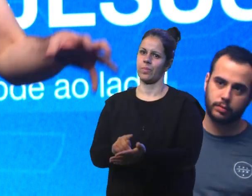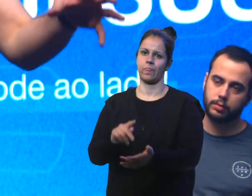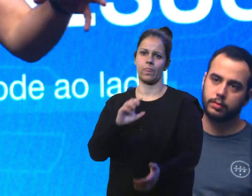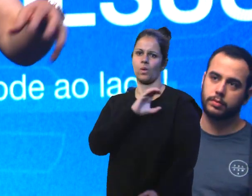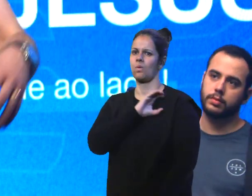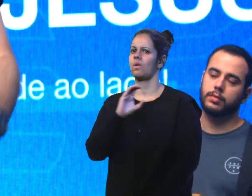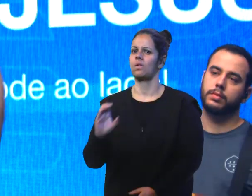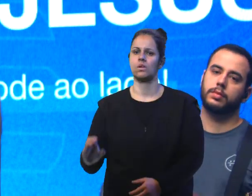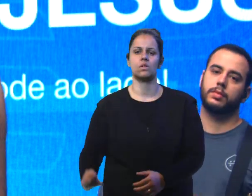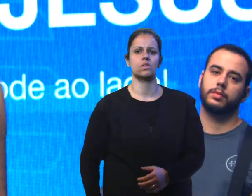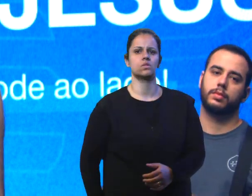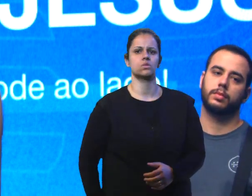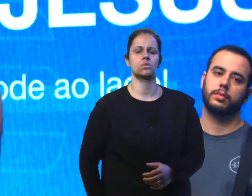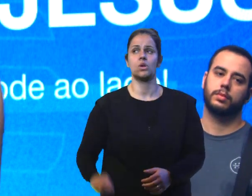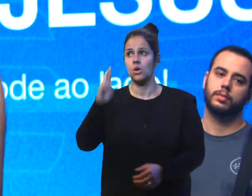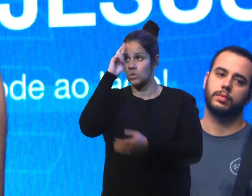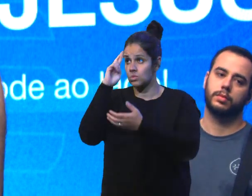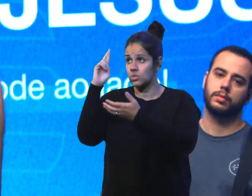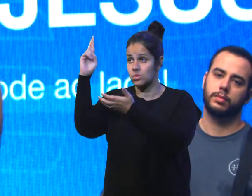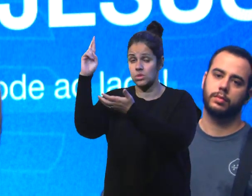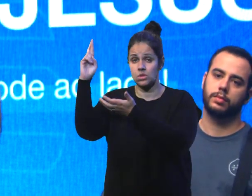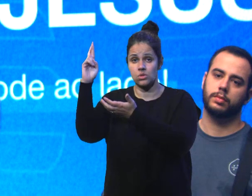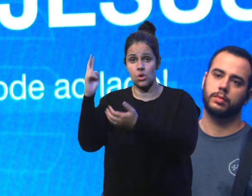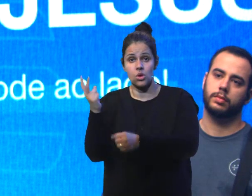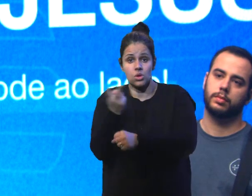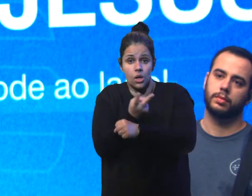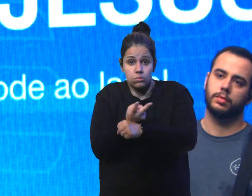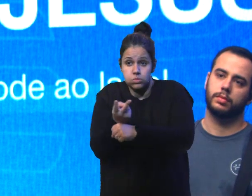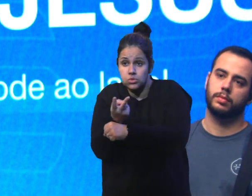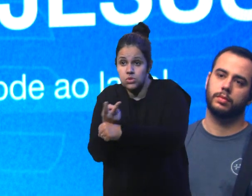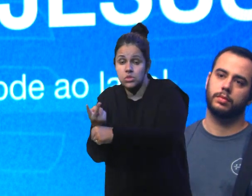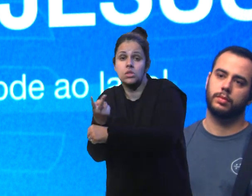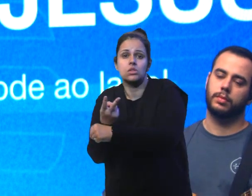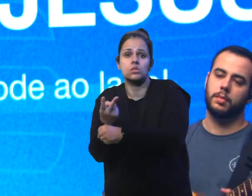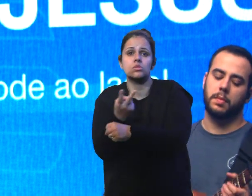O Senhor hoje busca mais que multidão.